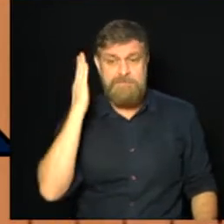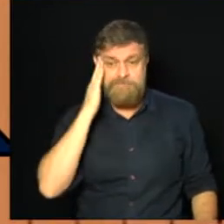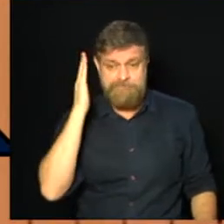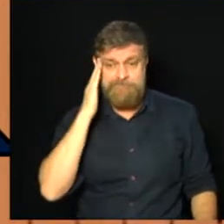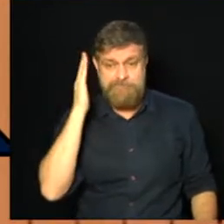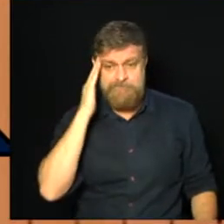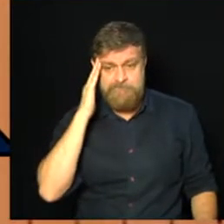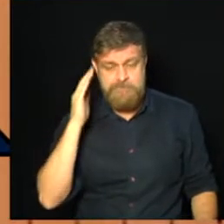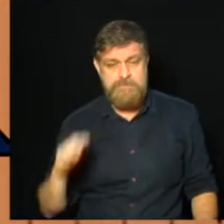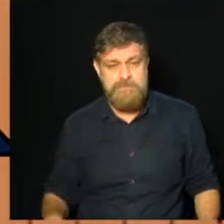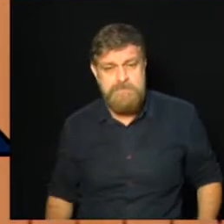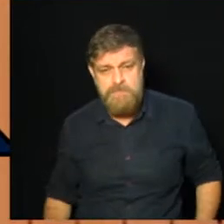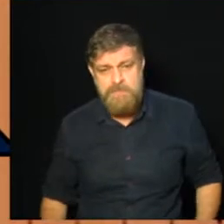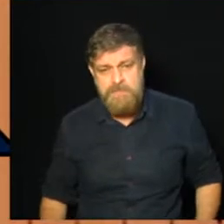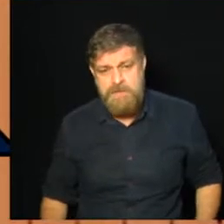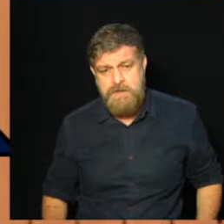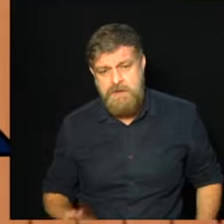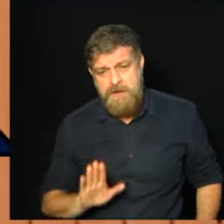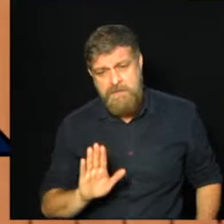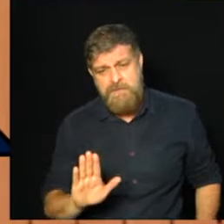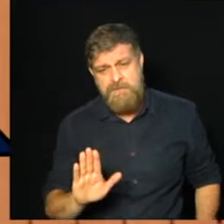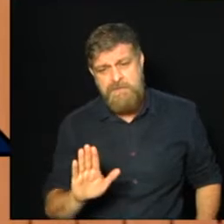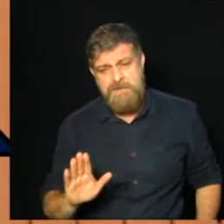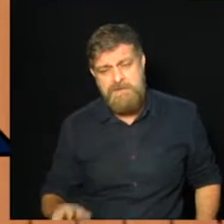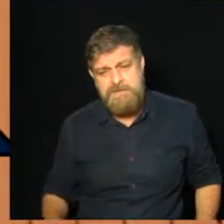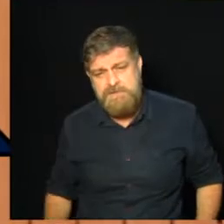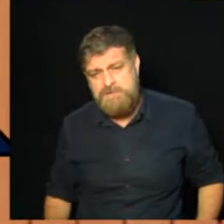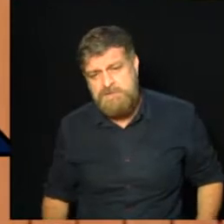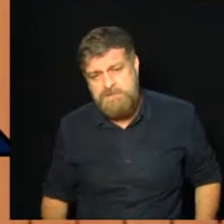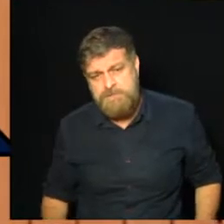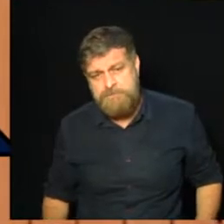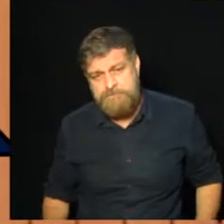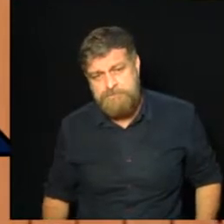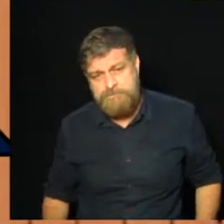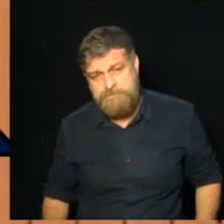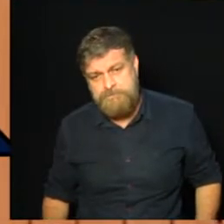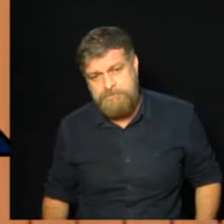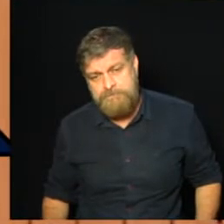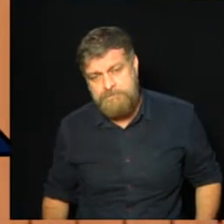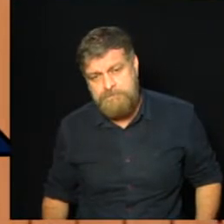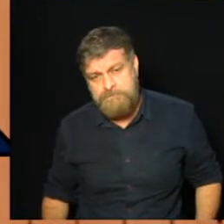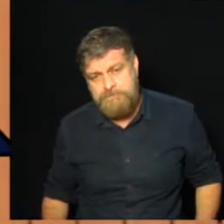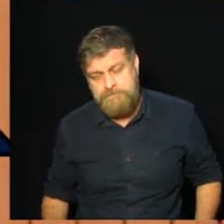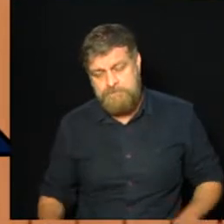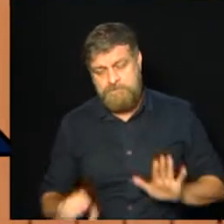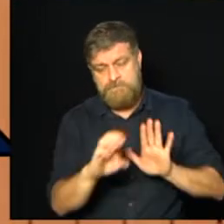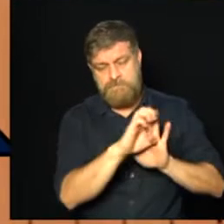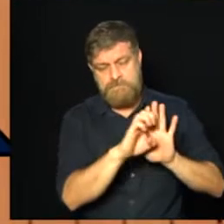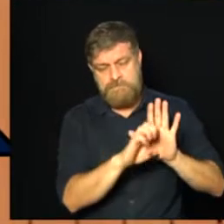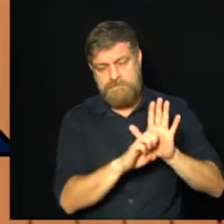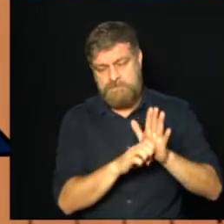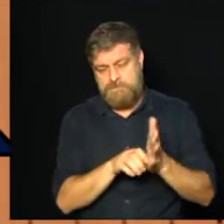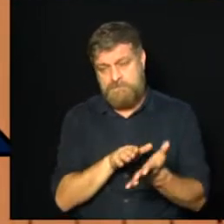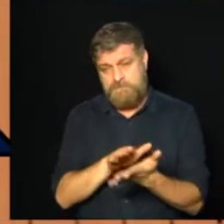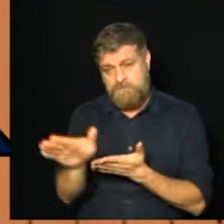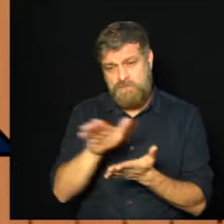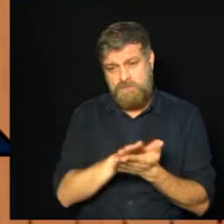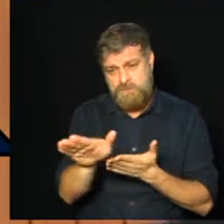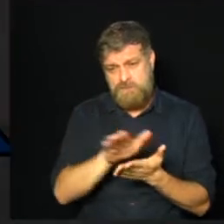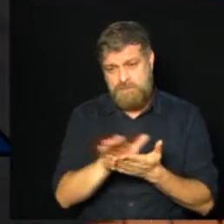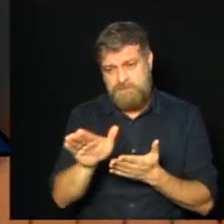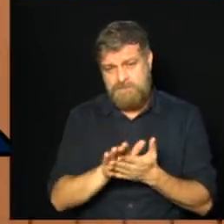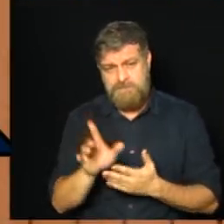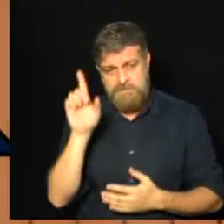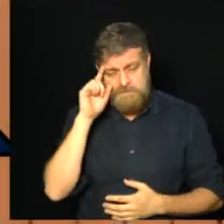gente saber, mas esse aqui foi o edital que foi publicado em